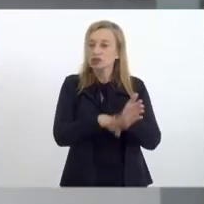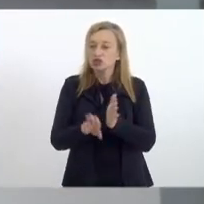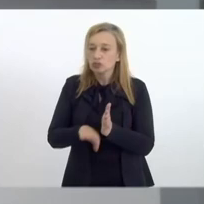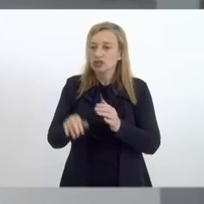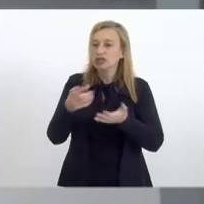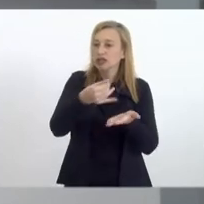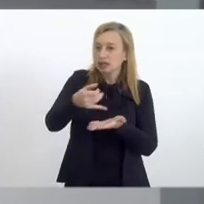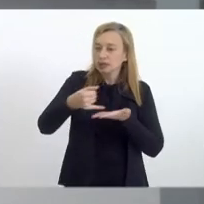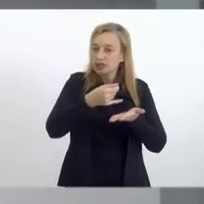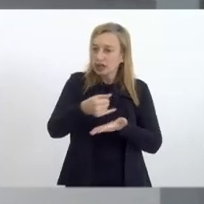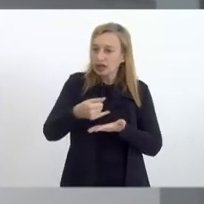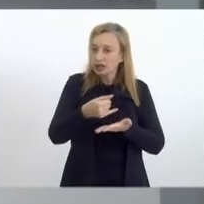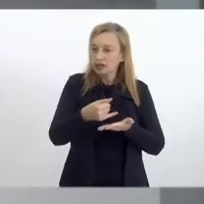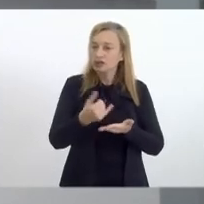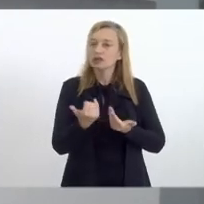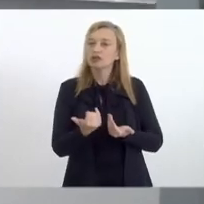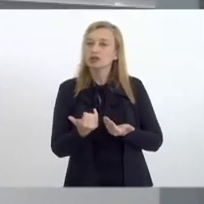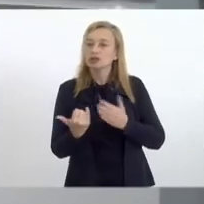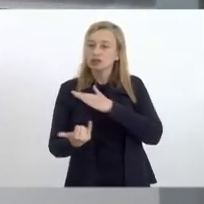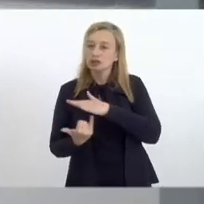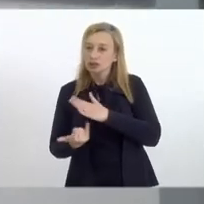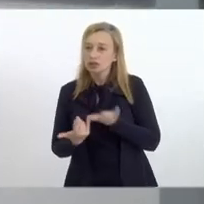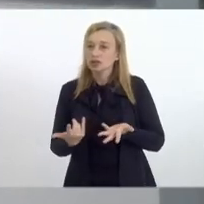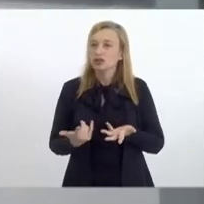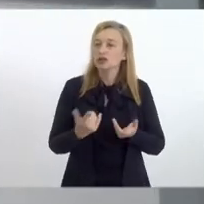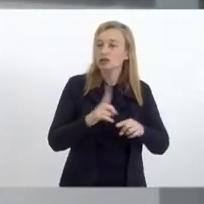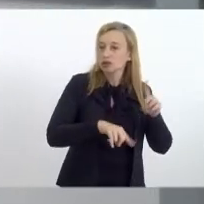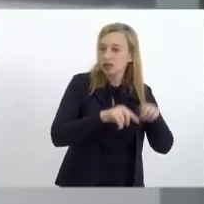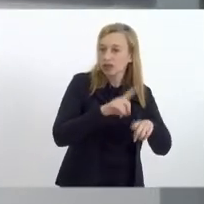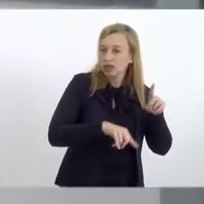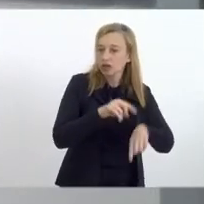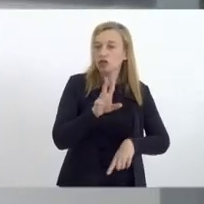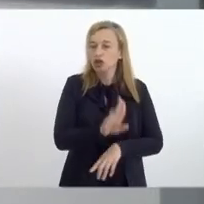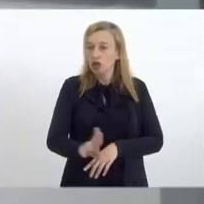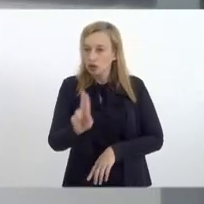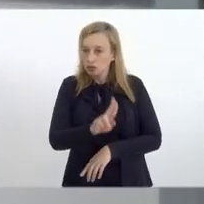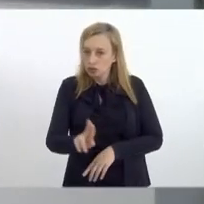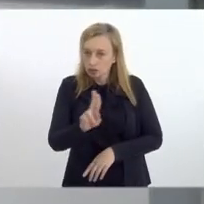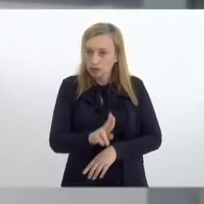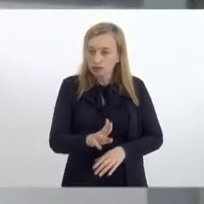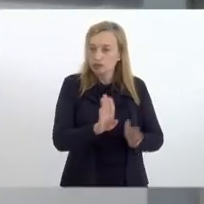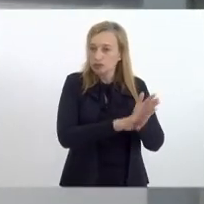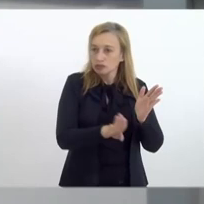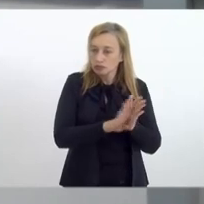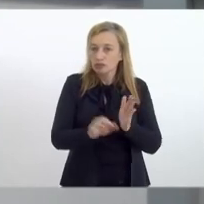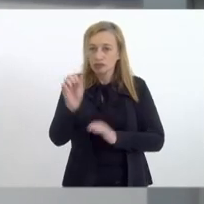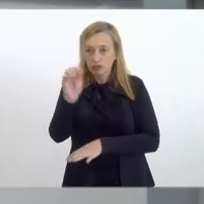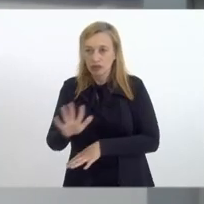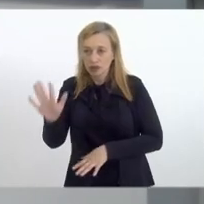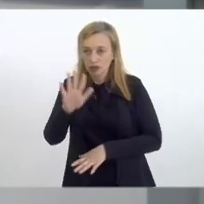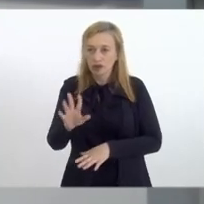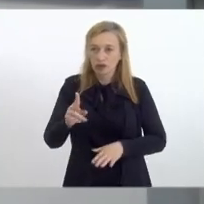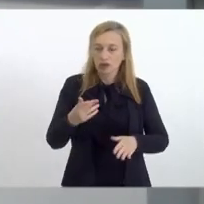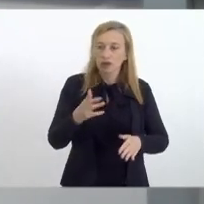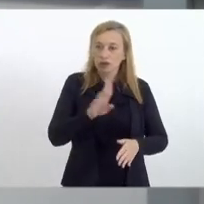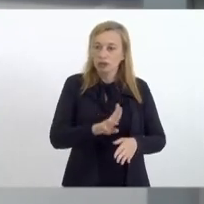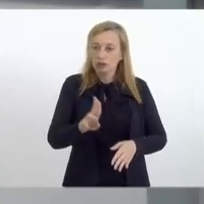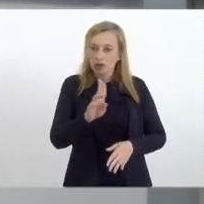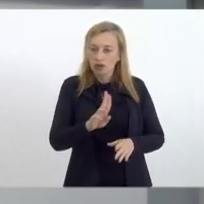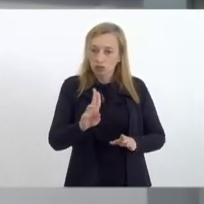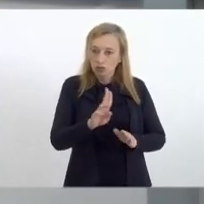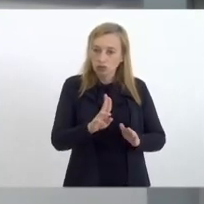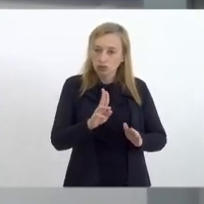capital da entidade itens como material de consumo e serviços, despesas gerais para uso e conservação do patrimônio do Rio